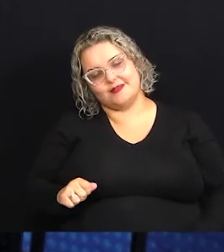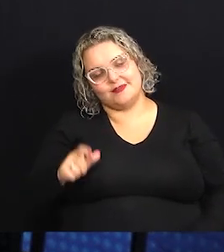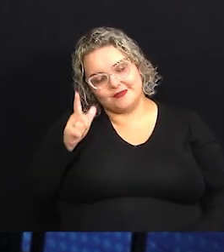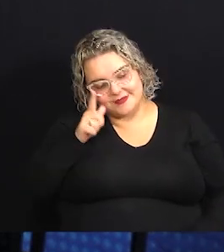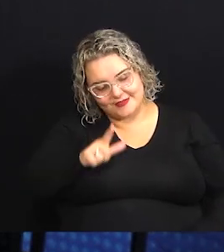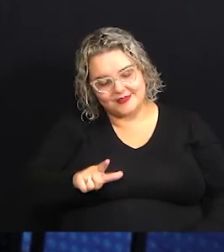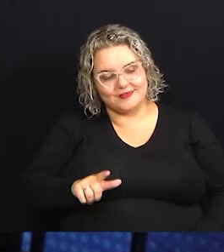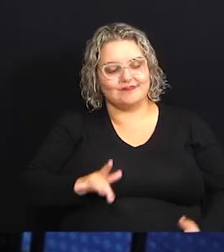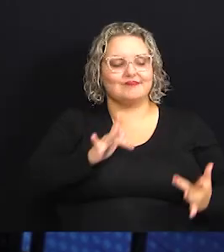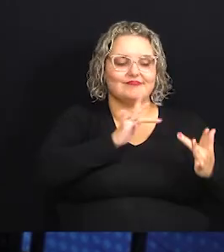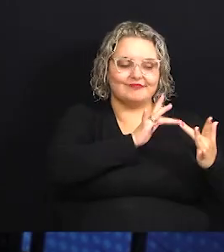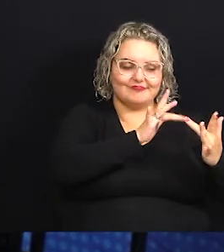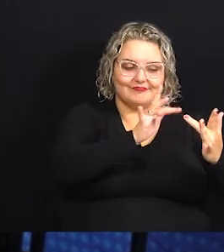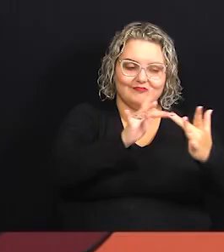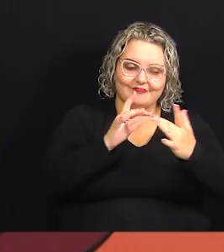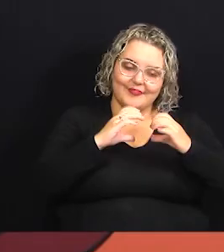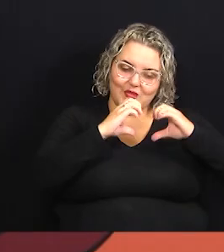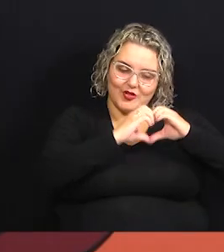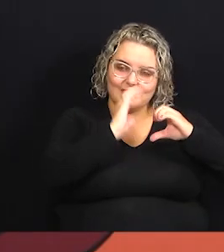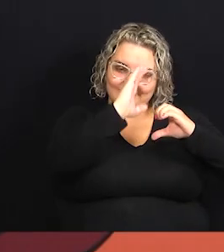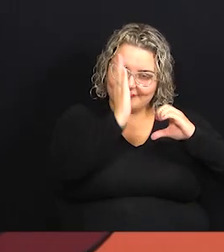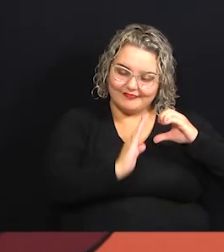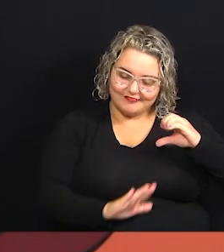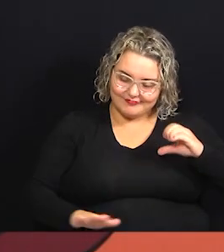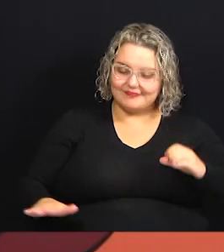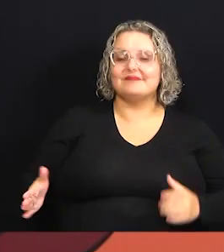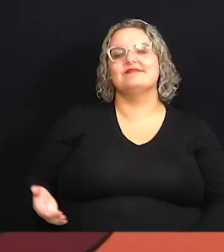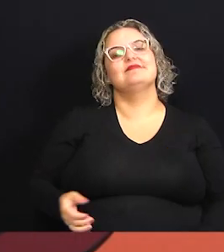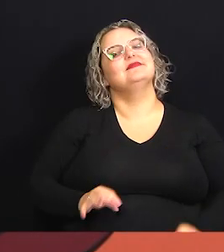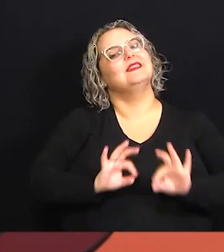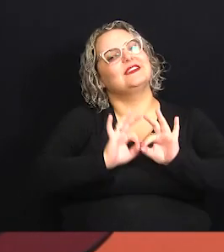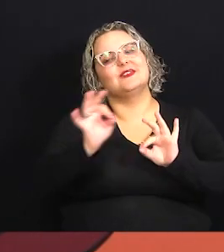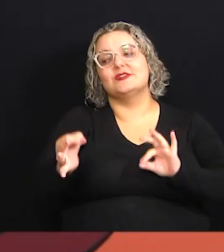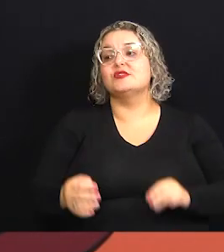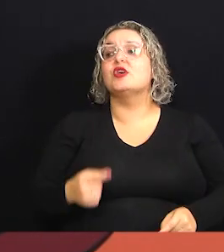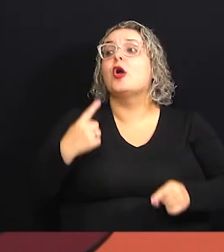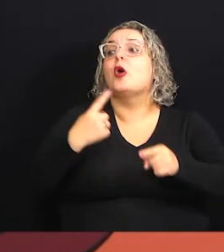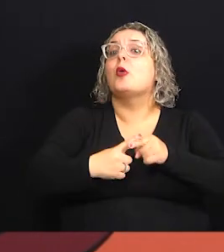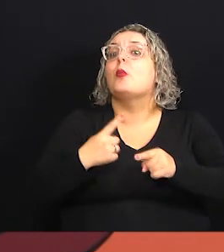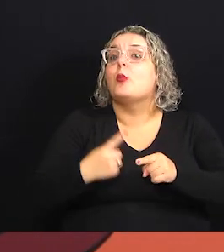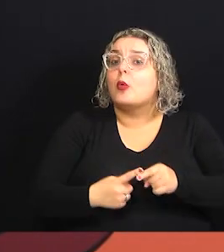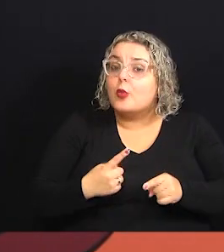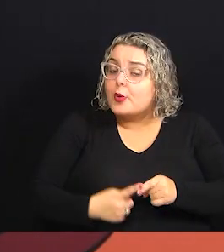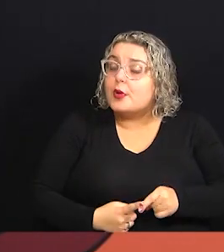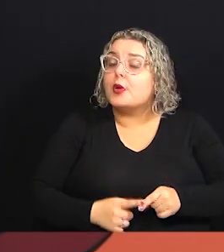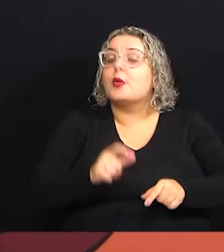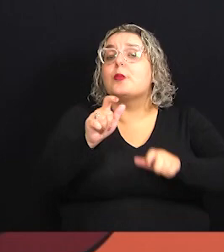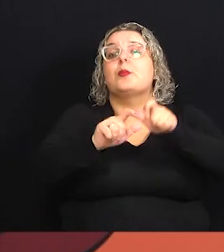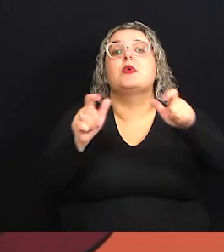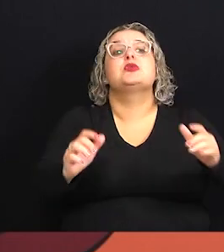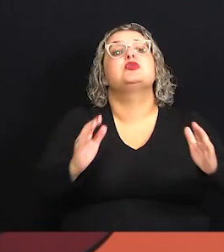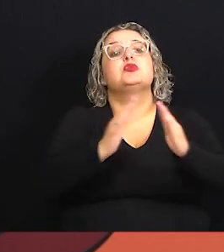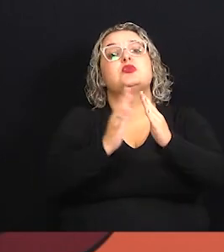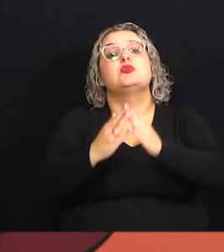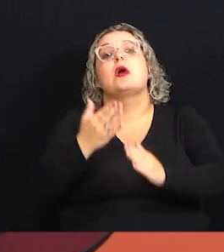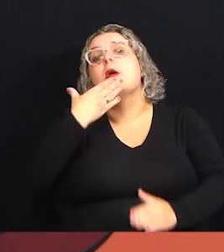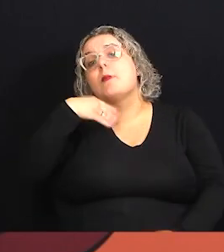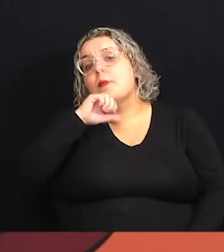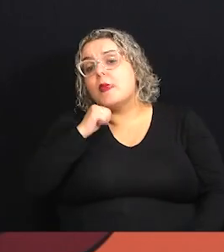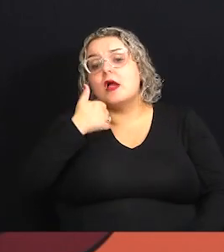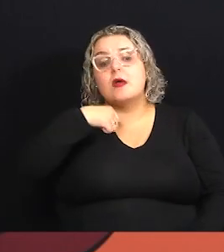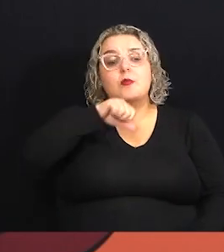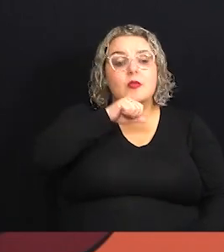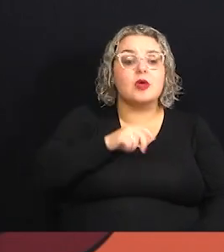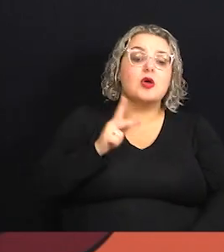dos brasileirinhos e ela vai longe. Perfeito. Porque é que o pessoal de casa, tanto pais,